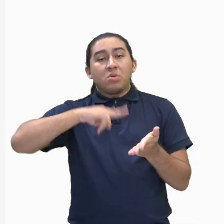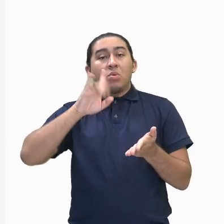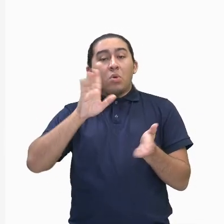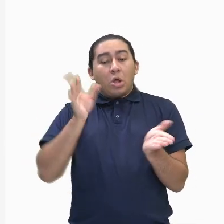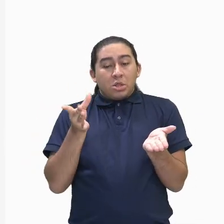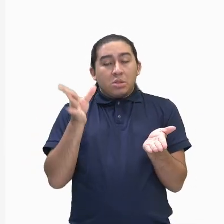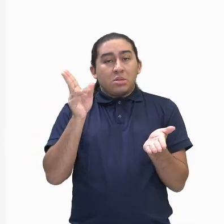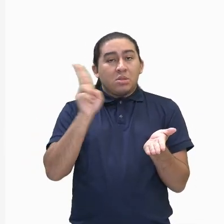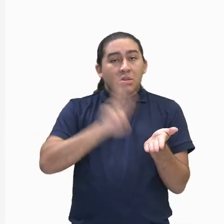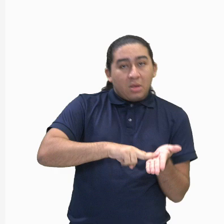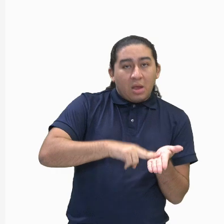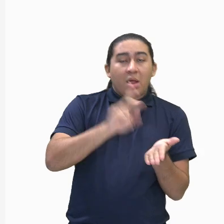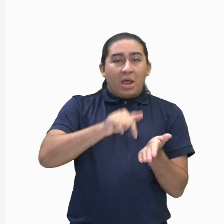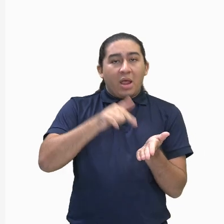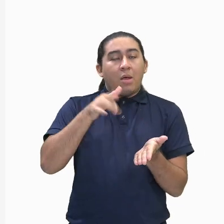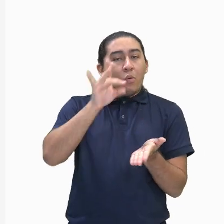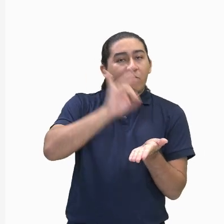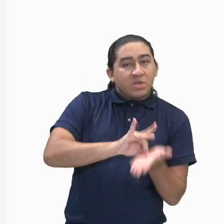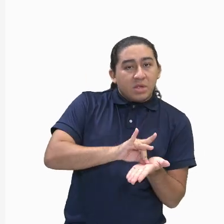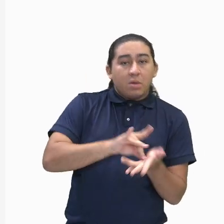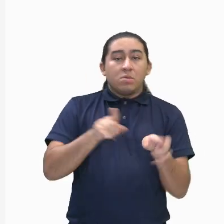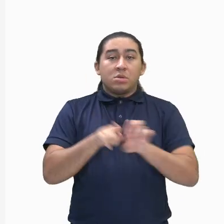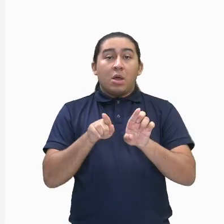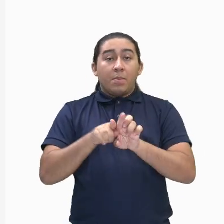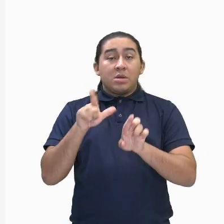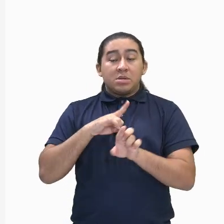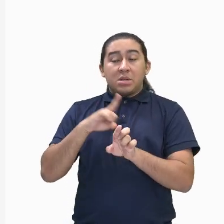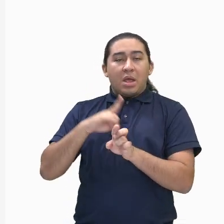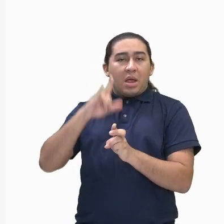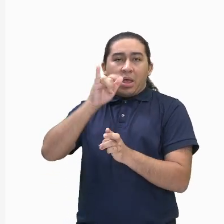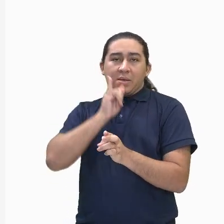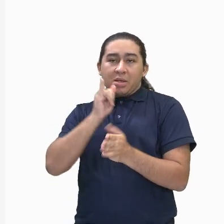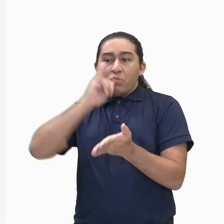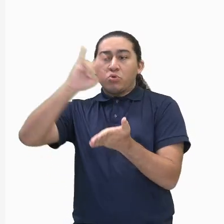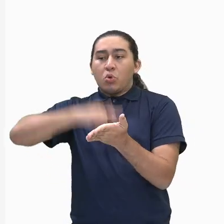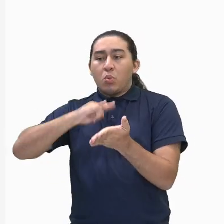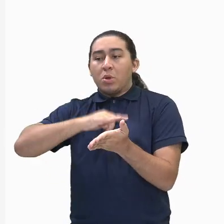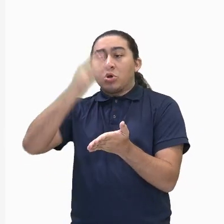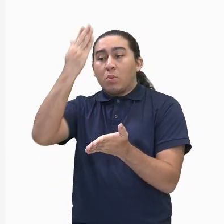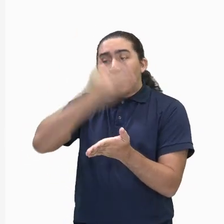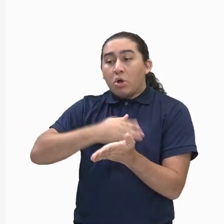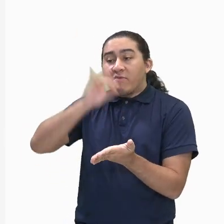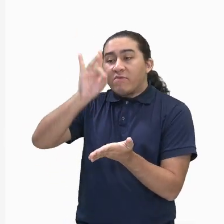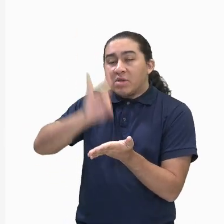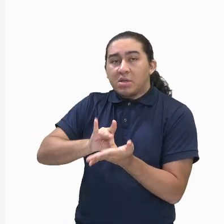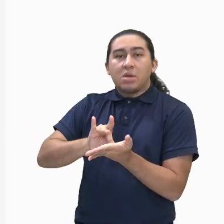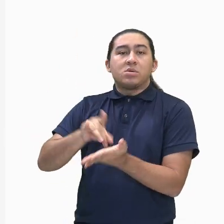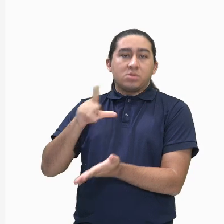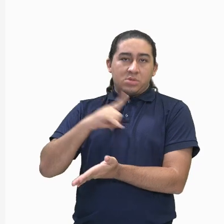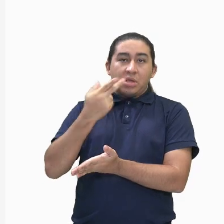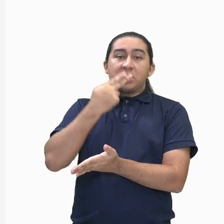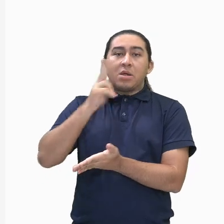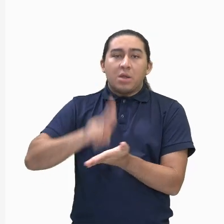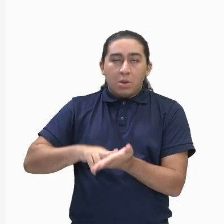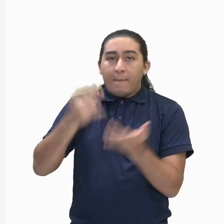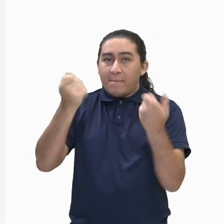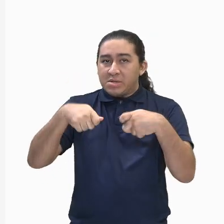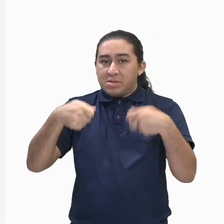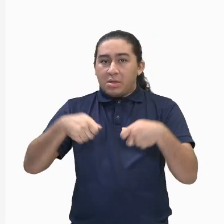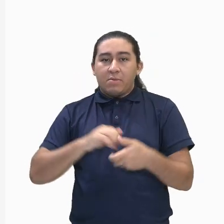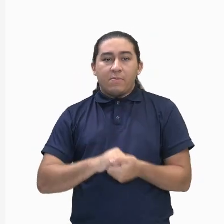marcar propriedades. Então você tem como exemplo os selos cilíndricos mesopotâmicos. Aí